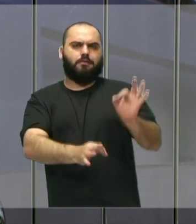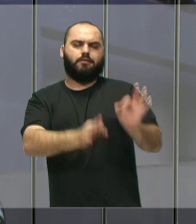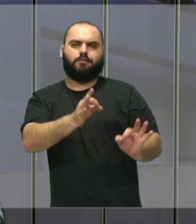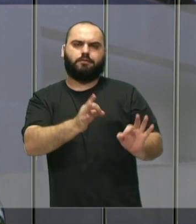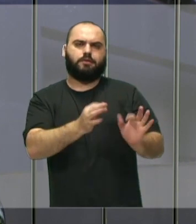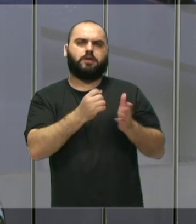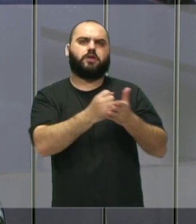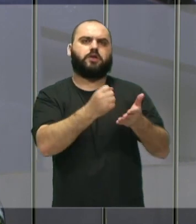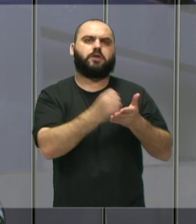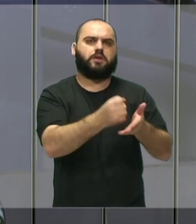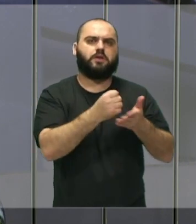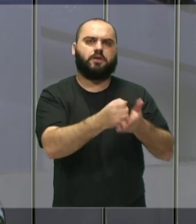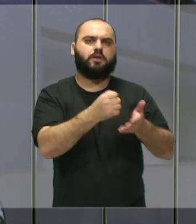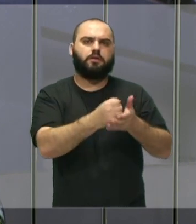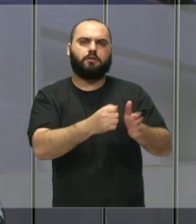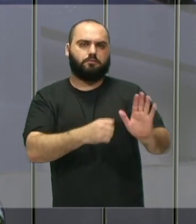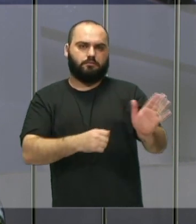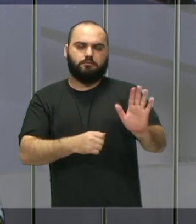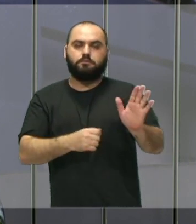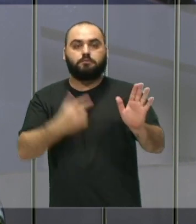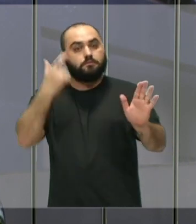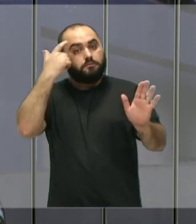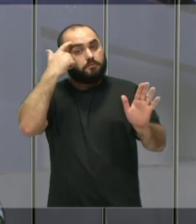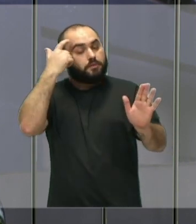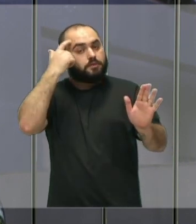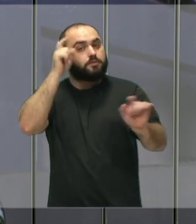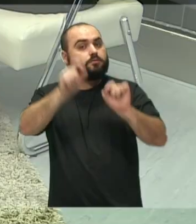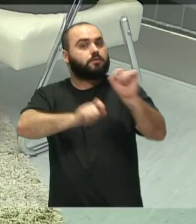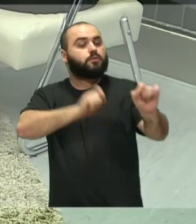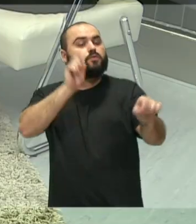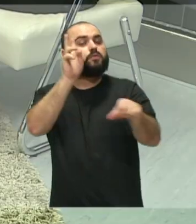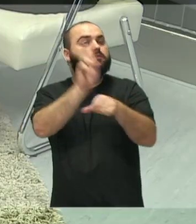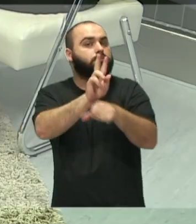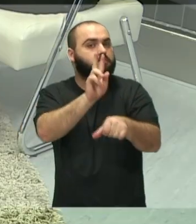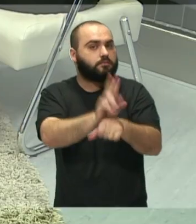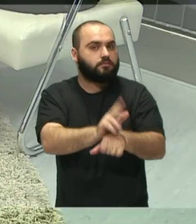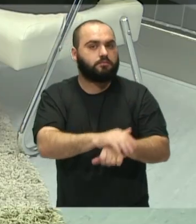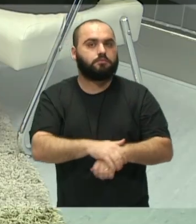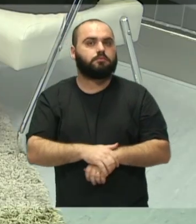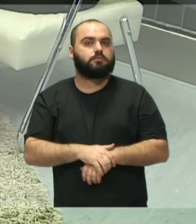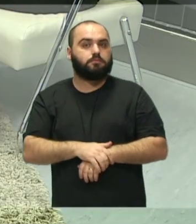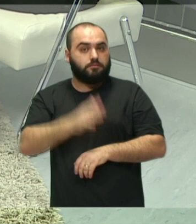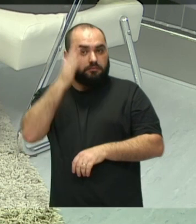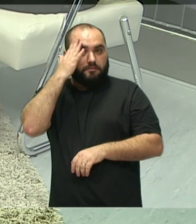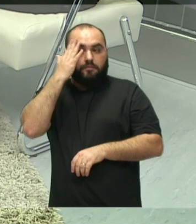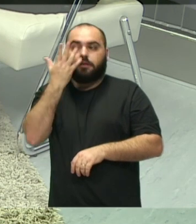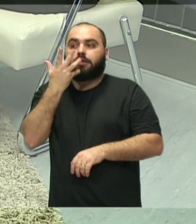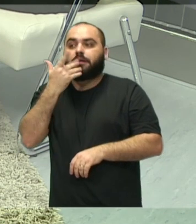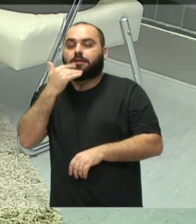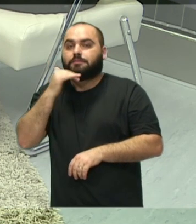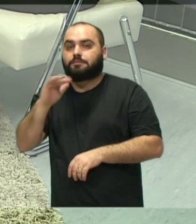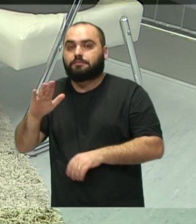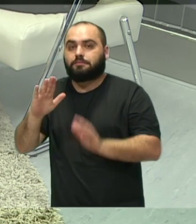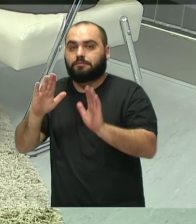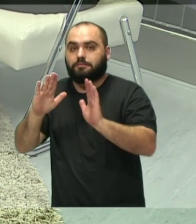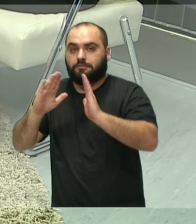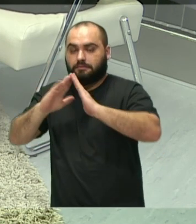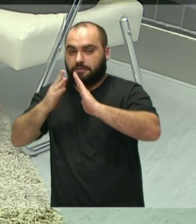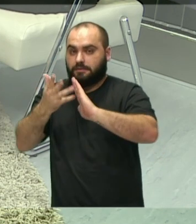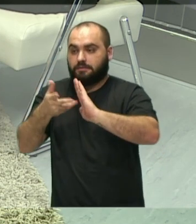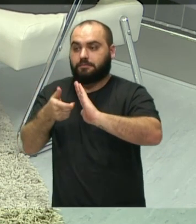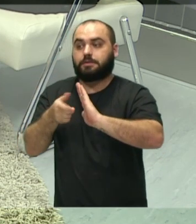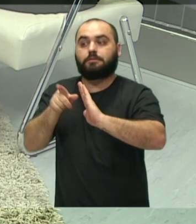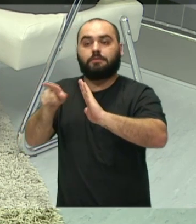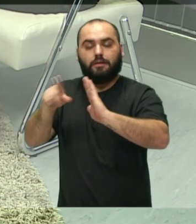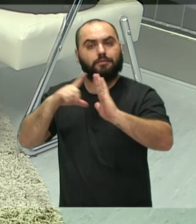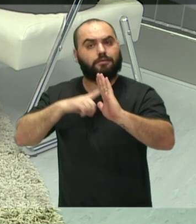a gente está pensando em prevenção, e a gente está pensando em tudo que uma criança num abrigo causa também ao município, a própria